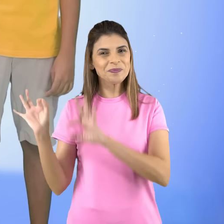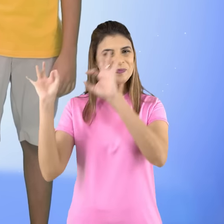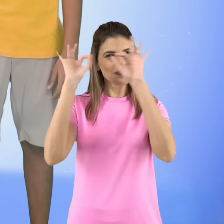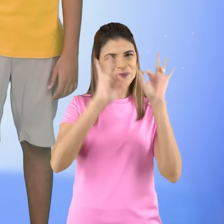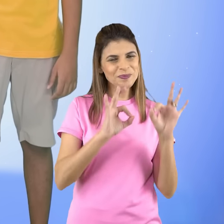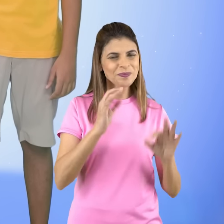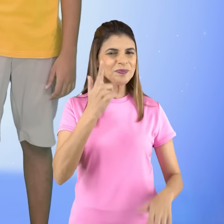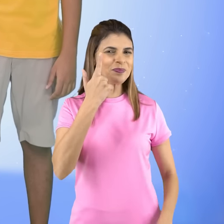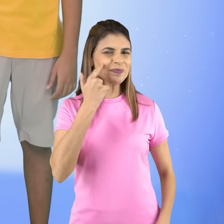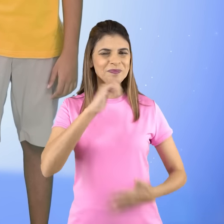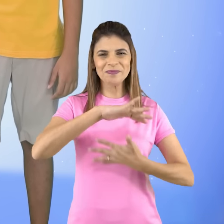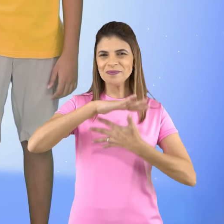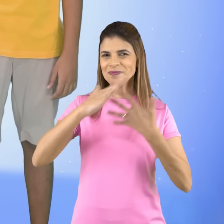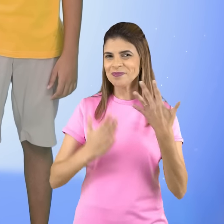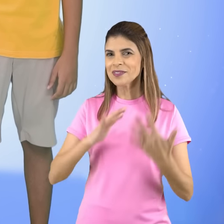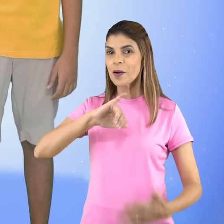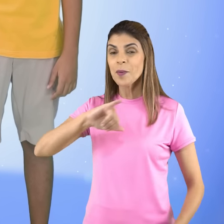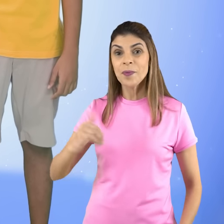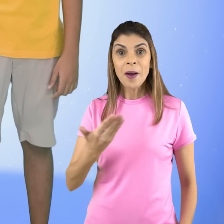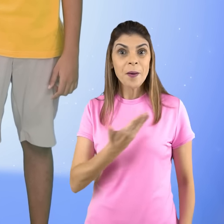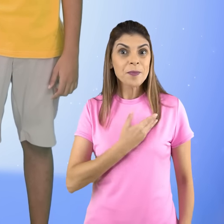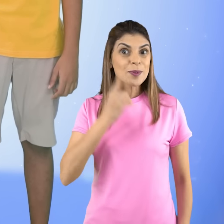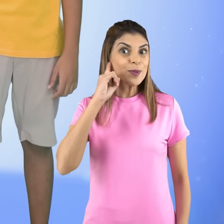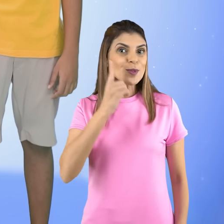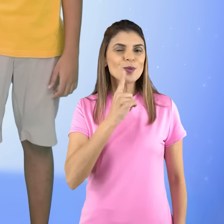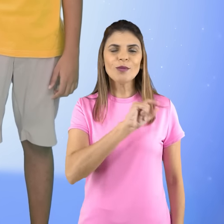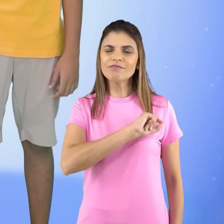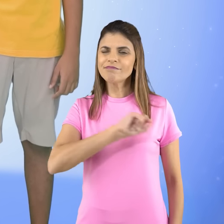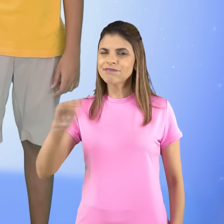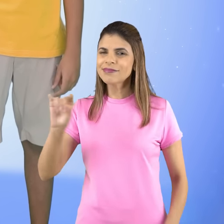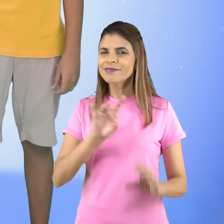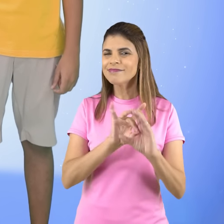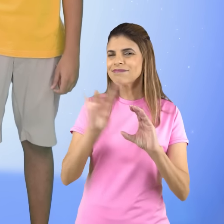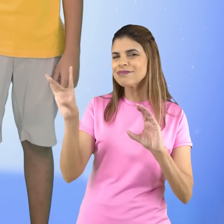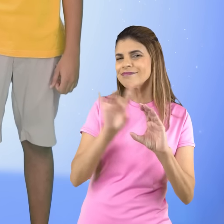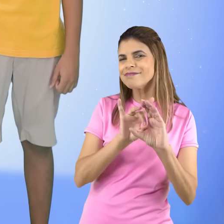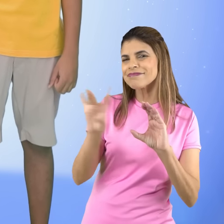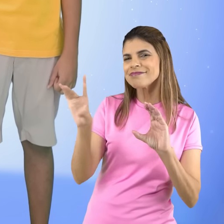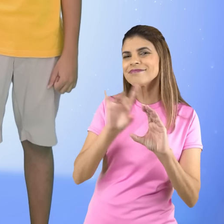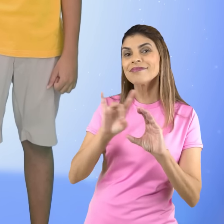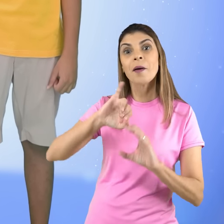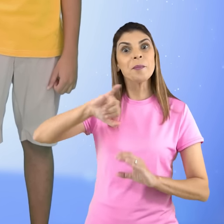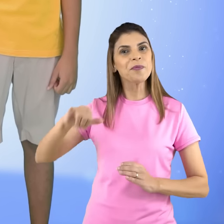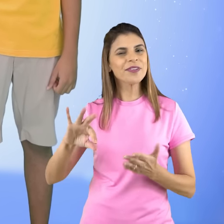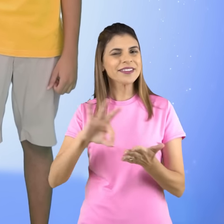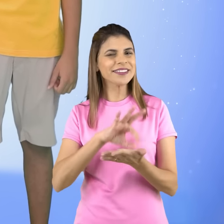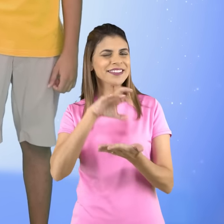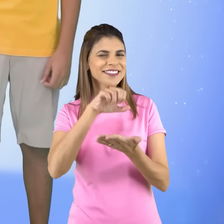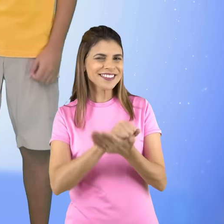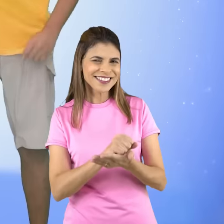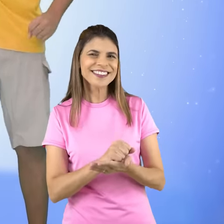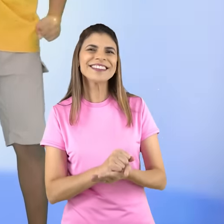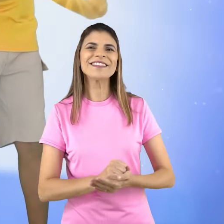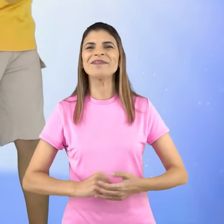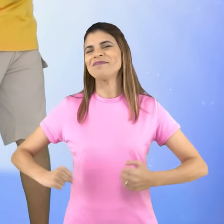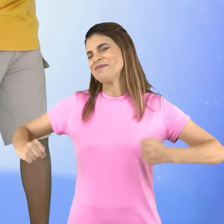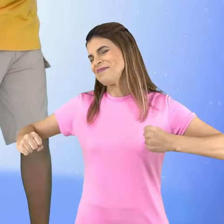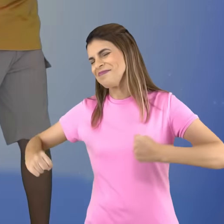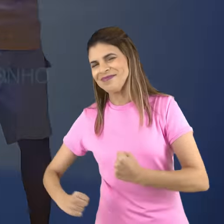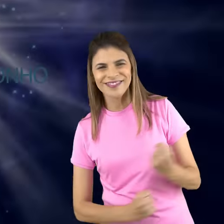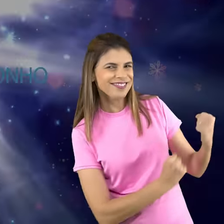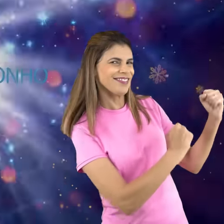Você assistiu Lucas Toon. Agora se inscreve no canal Lucas Toon e mostra Lucas Toon para os seus amigos e amigas.